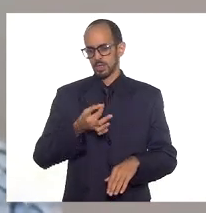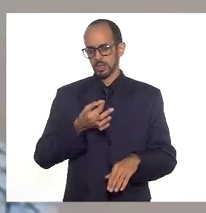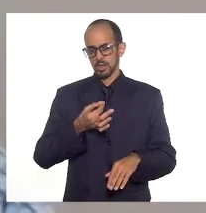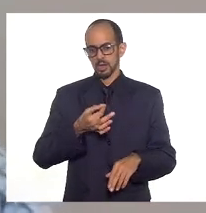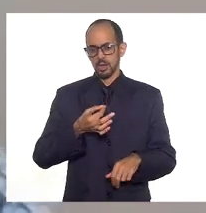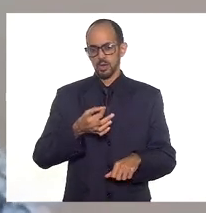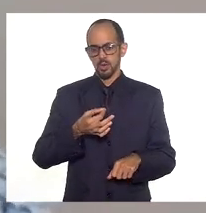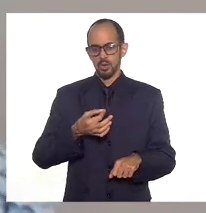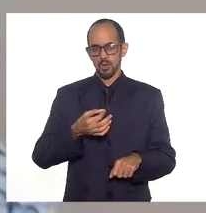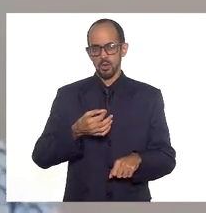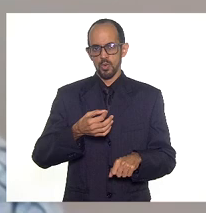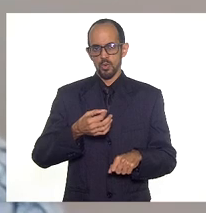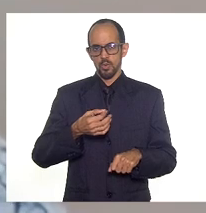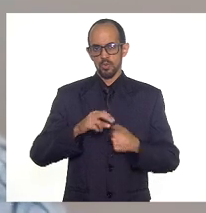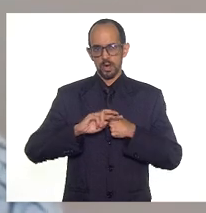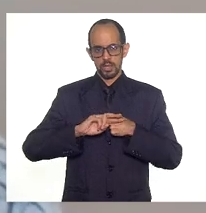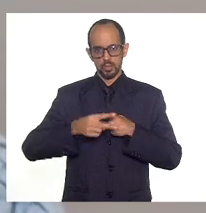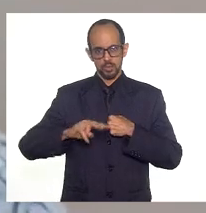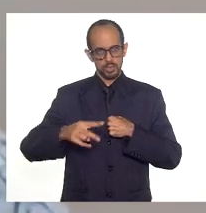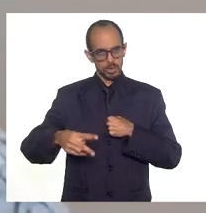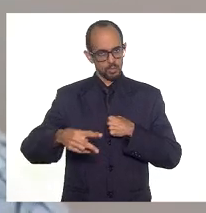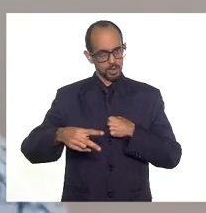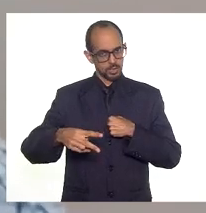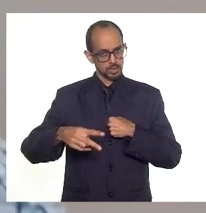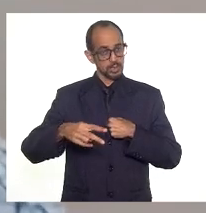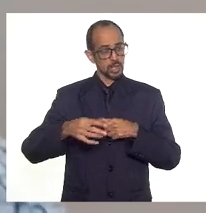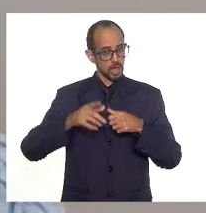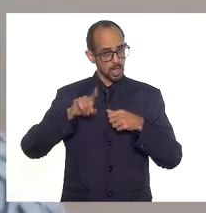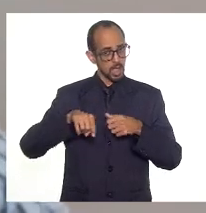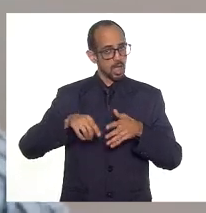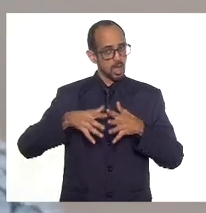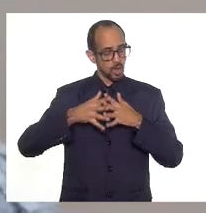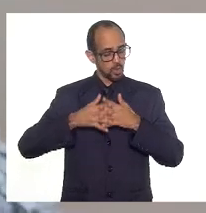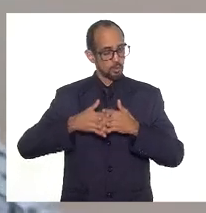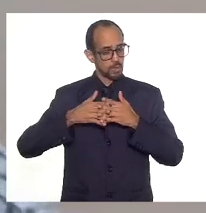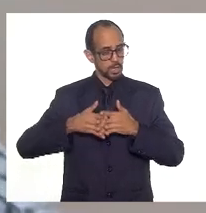dos resultados, né, é extremamente complicado.